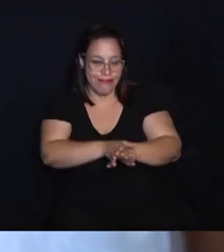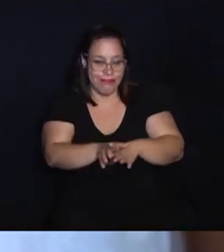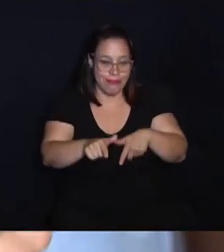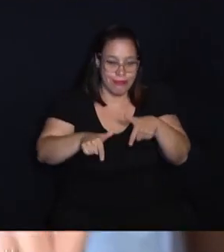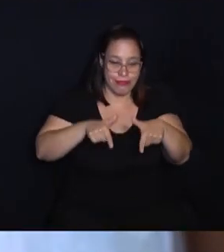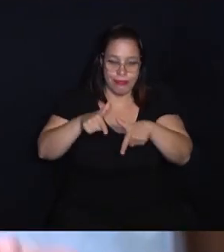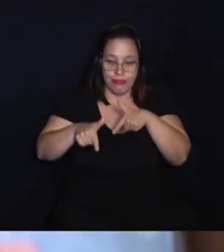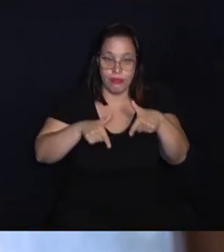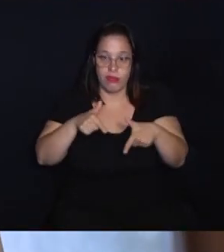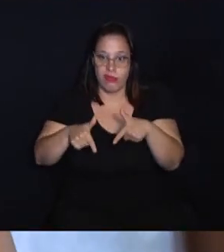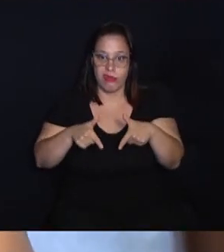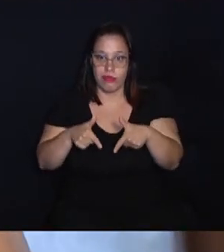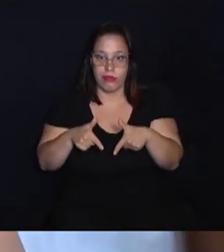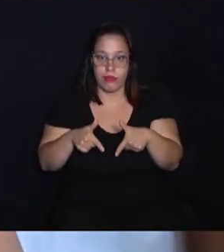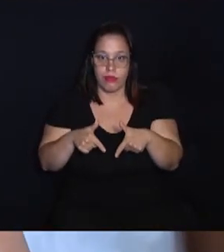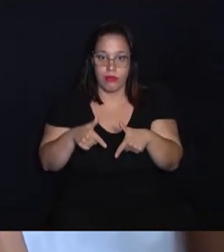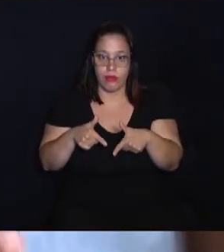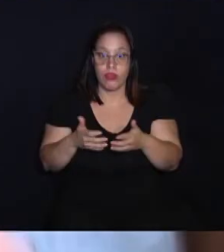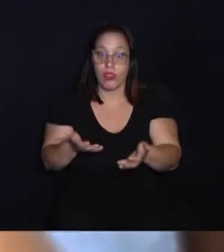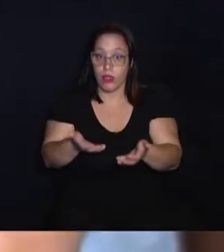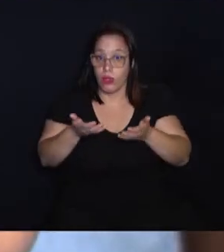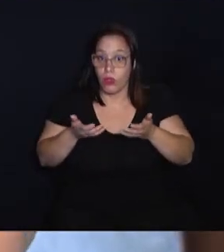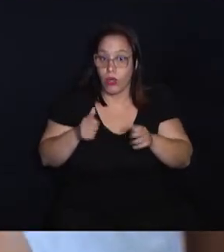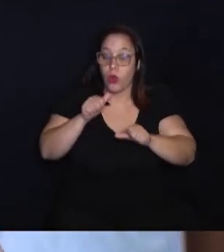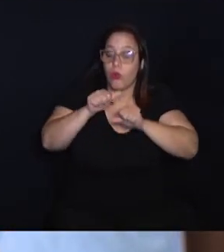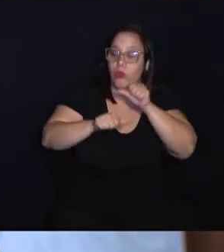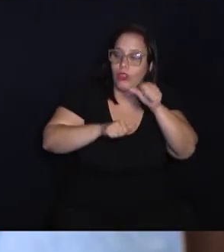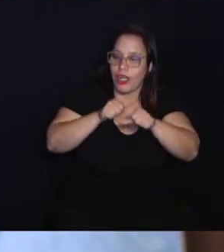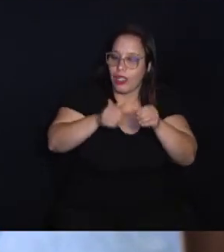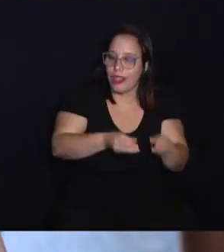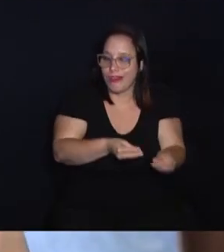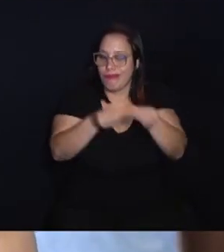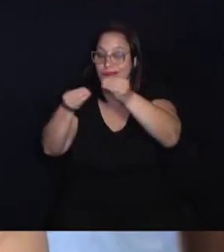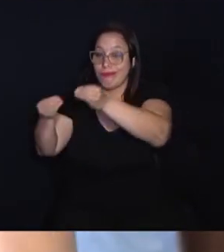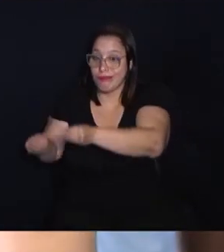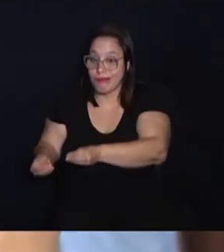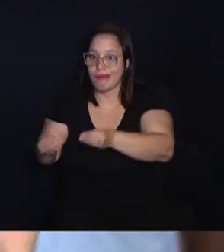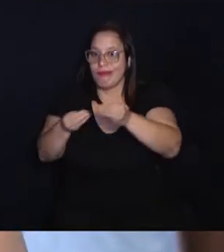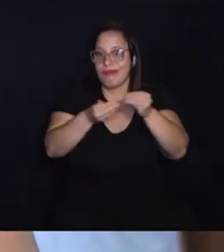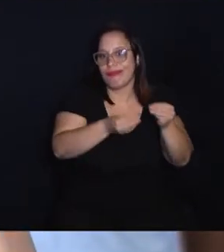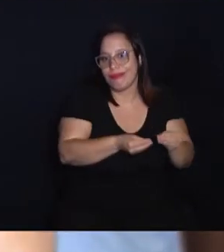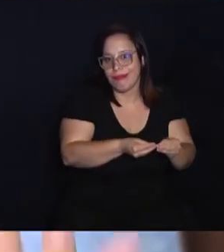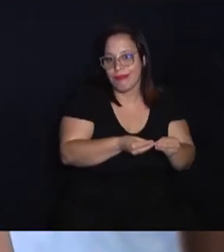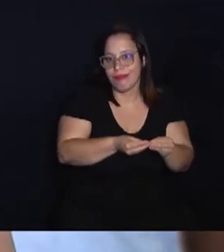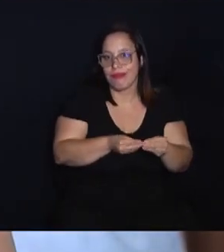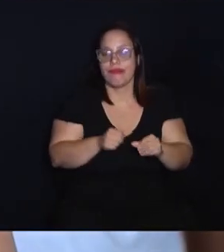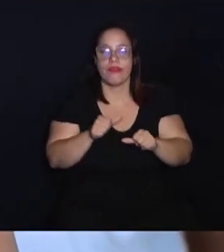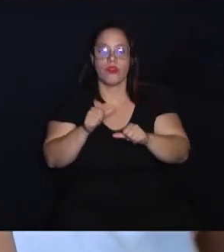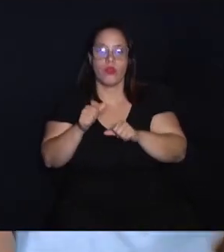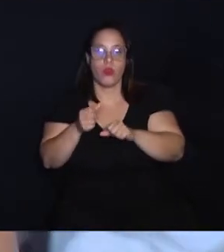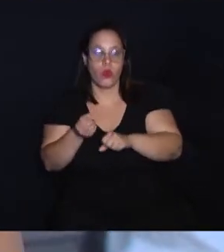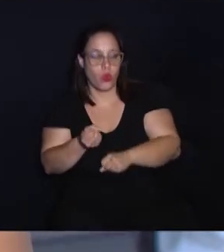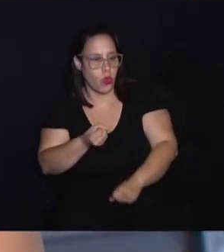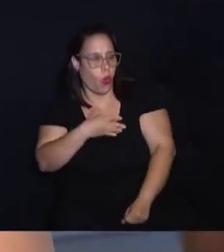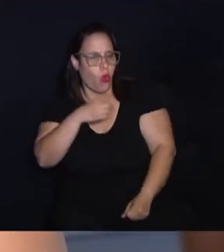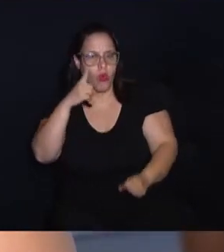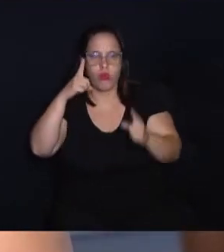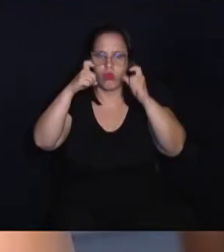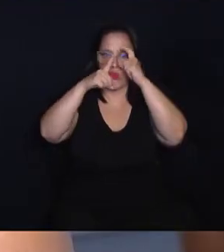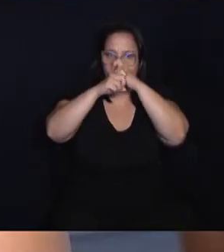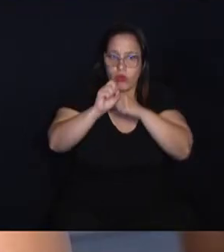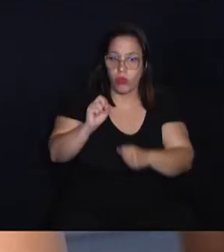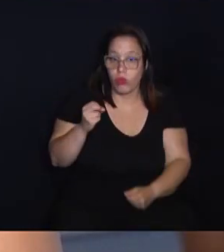que talvez queira mudar, né, de profissão, quer buscar aí novos desafios